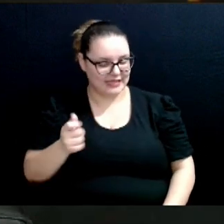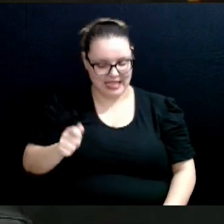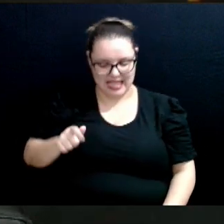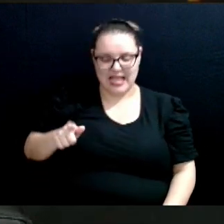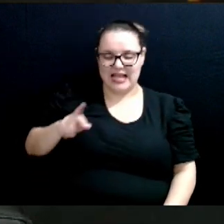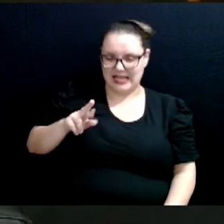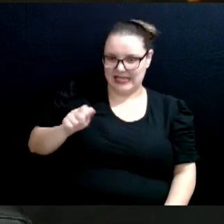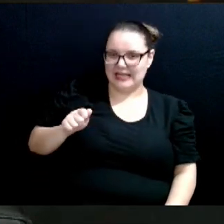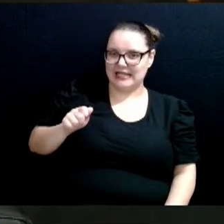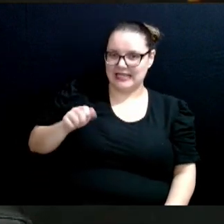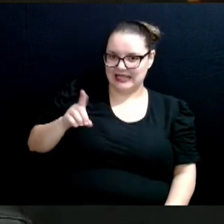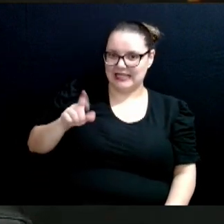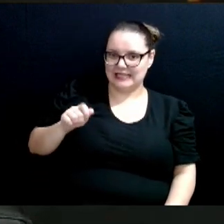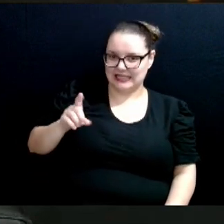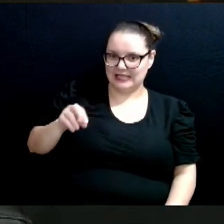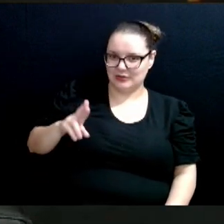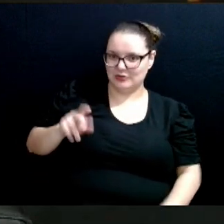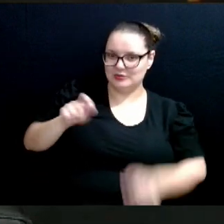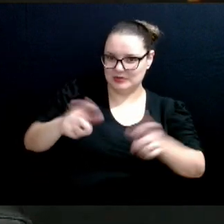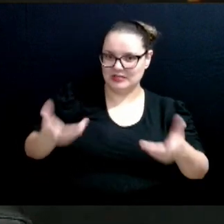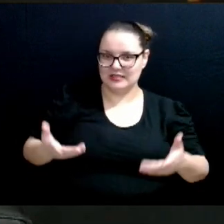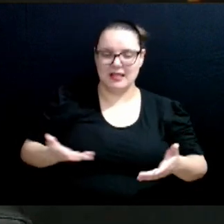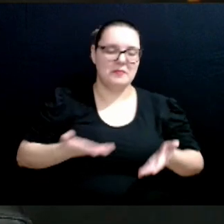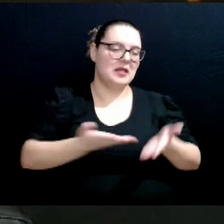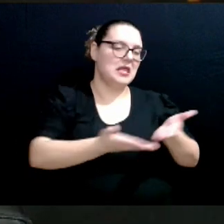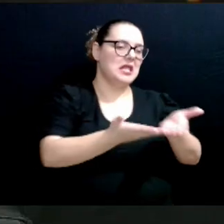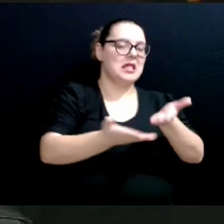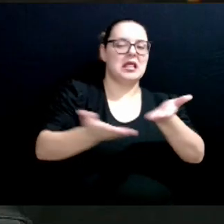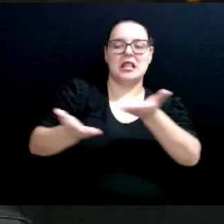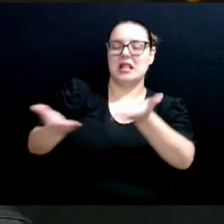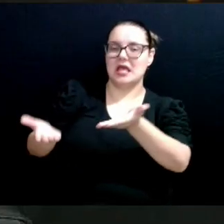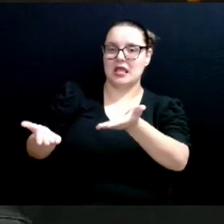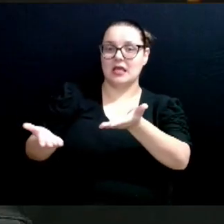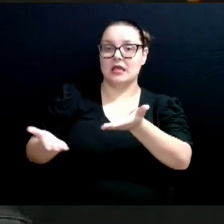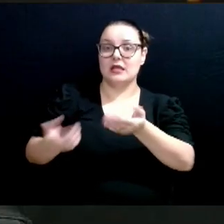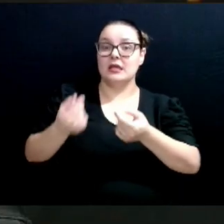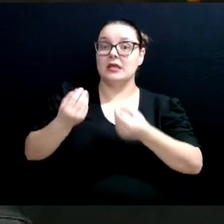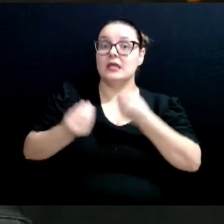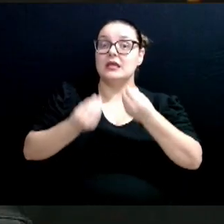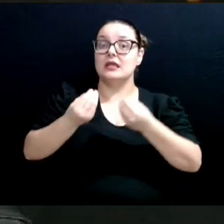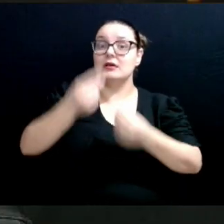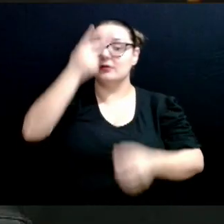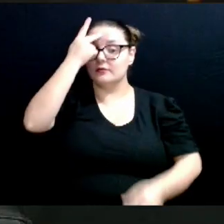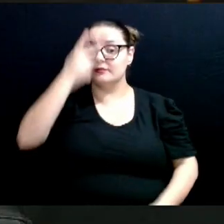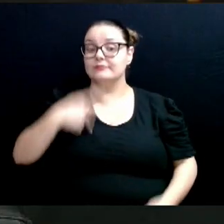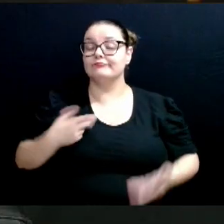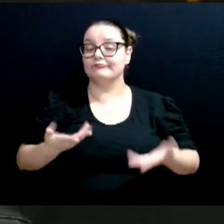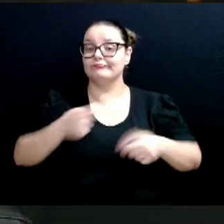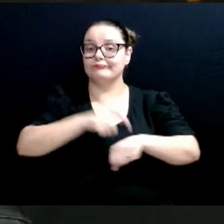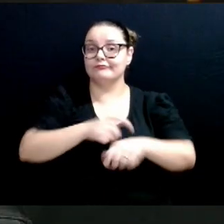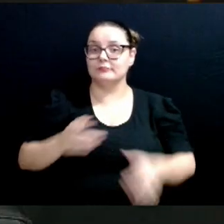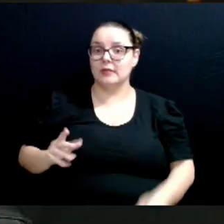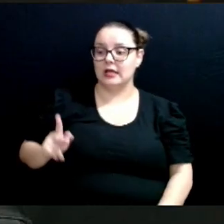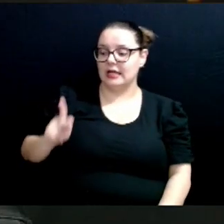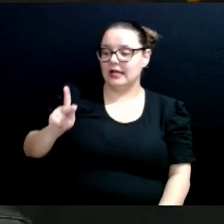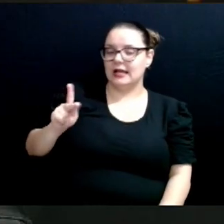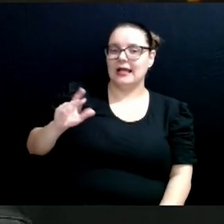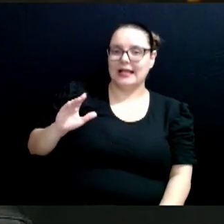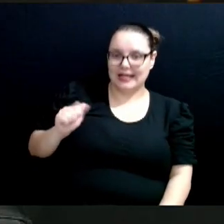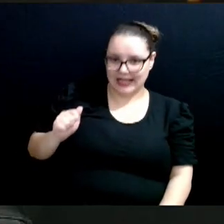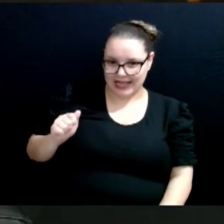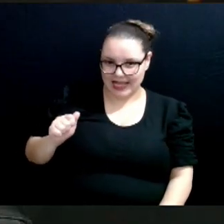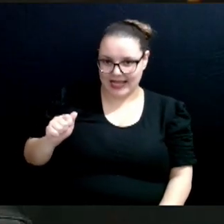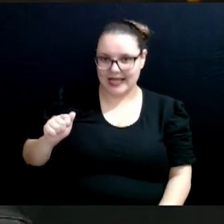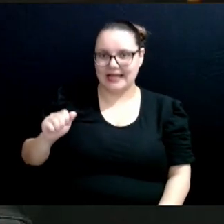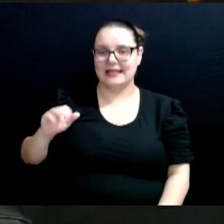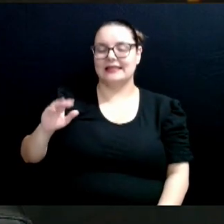sido isso? Tá agradando todo mundo? E você como fica, né, nessa situação? Vamos lá, Catarine, perdão.